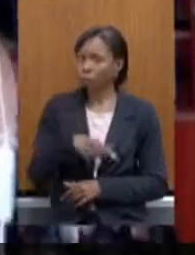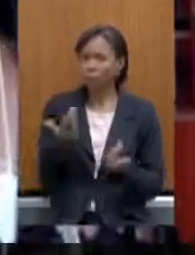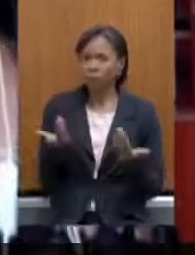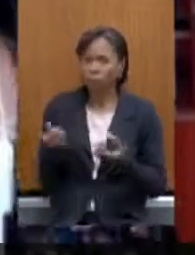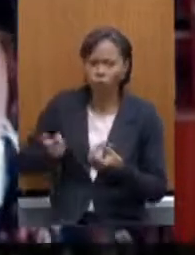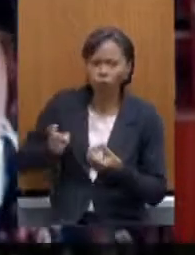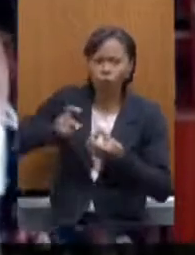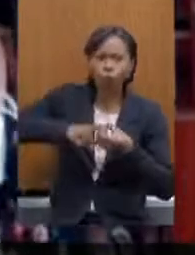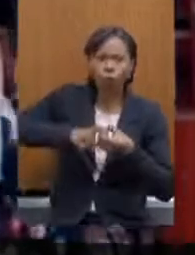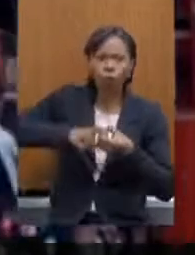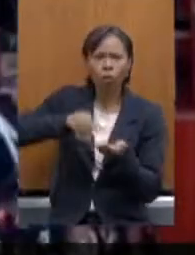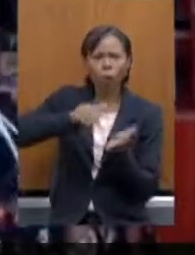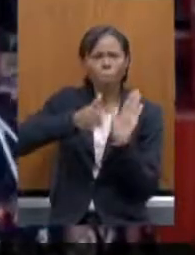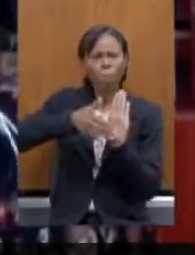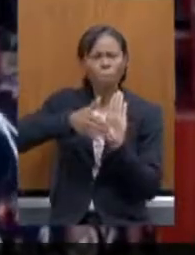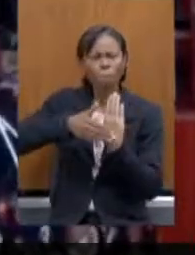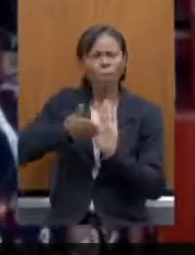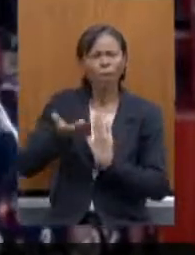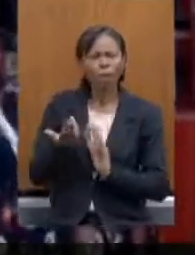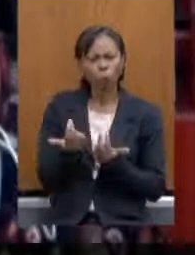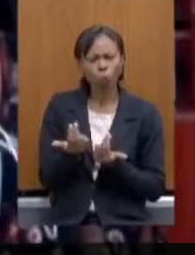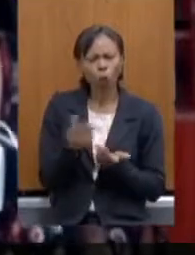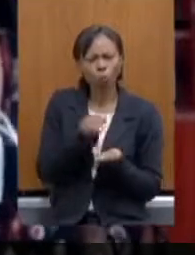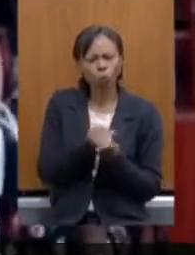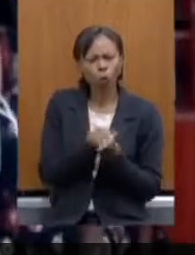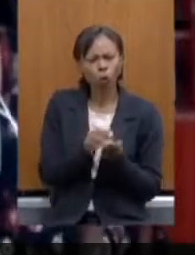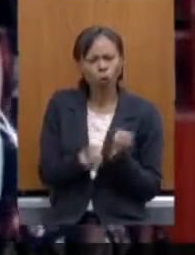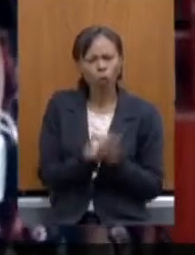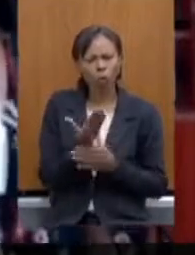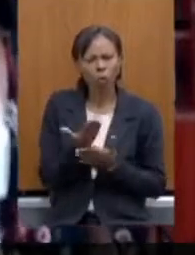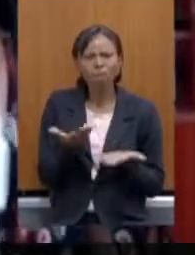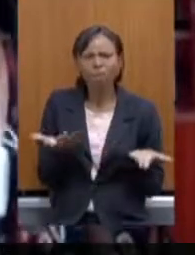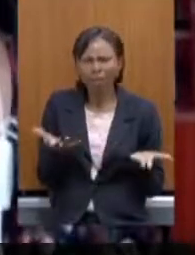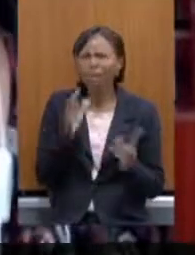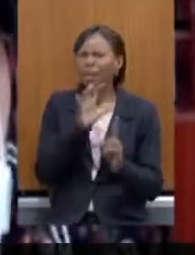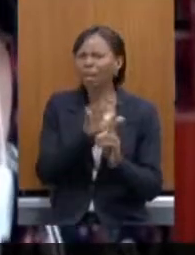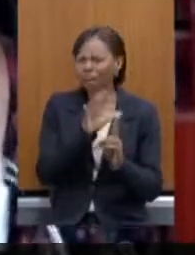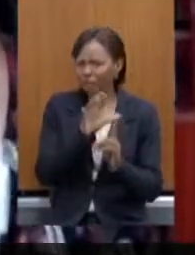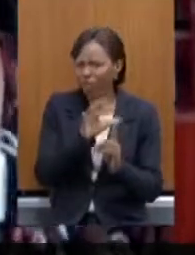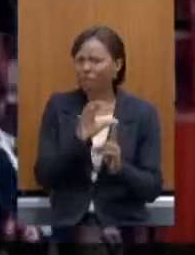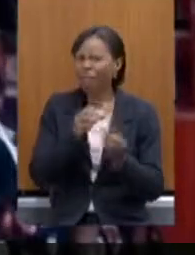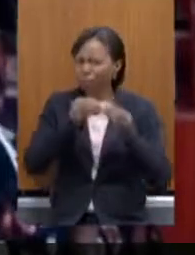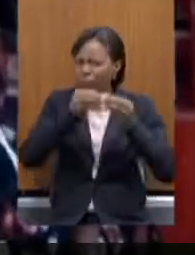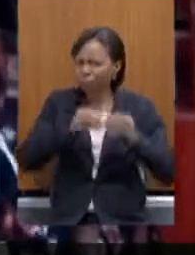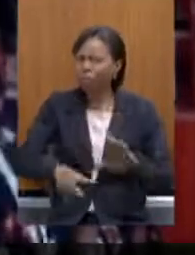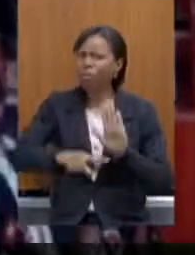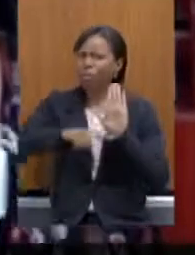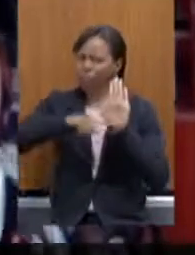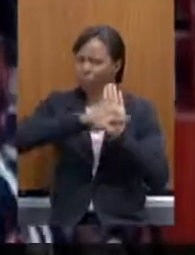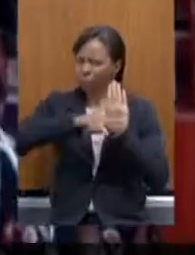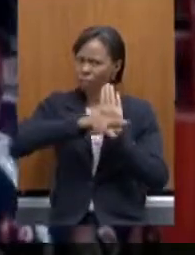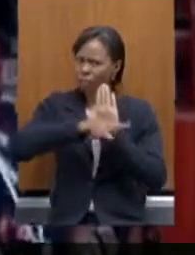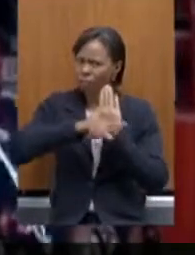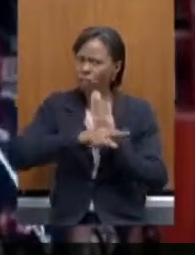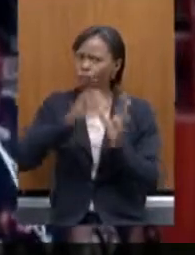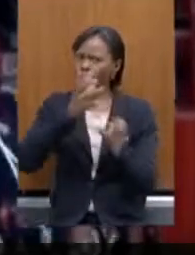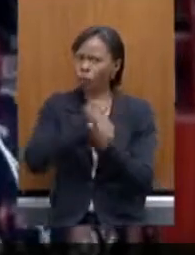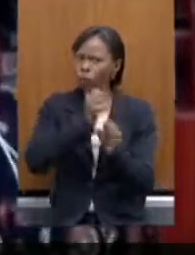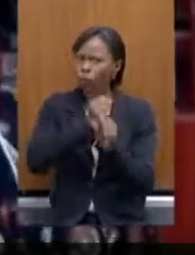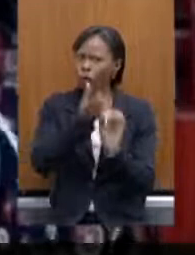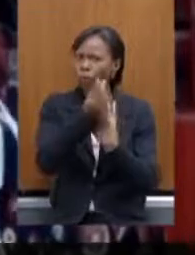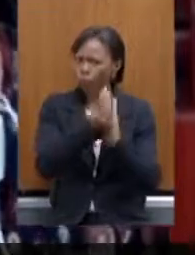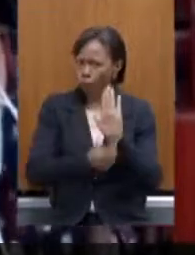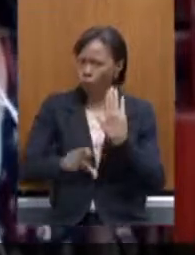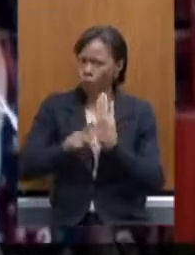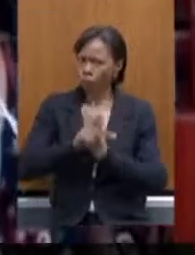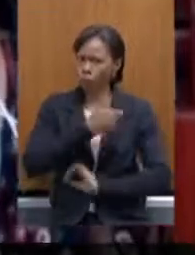se redondo essa proposta na minha opinião impacta negativamente as contas públicas do estado